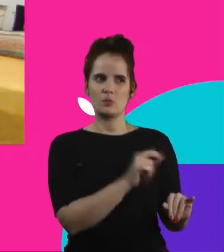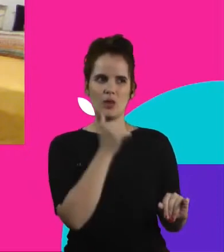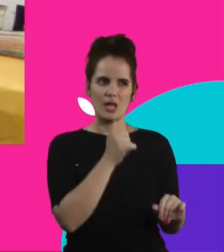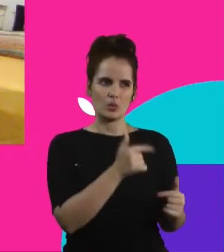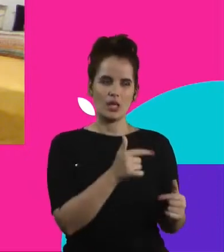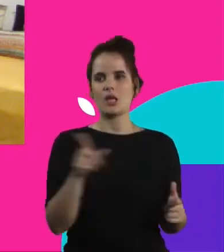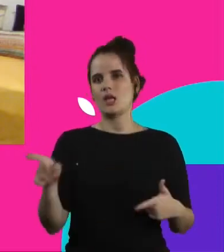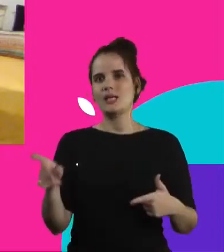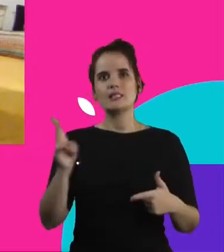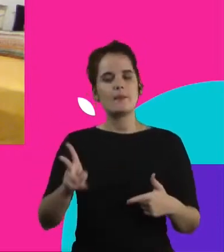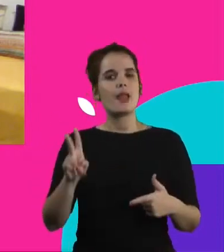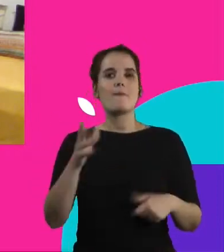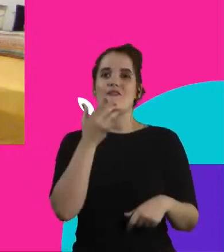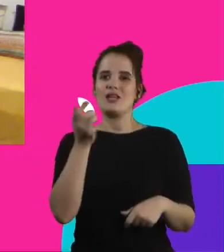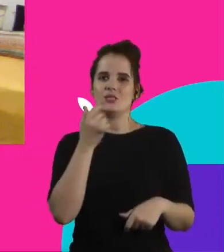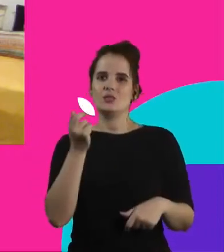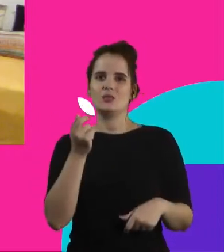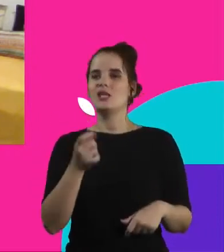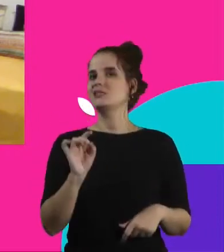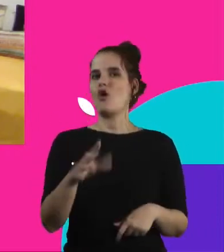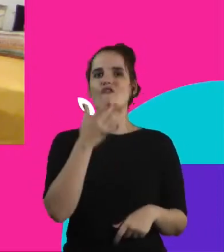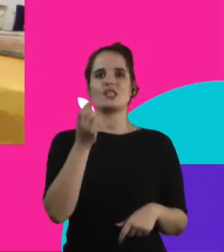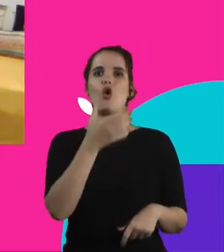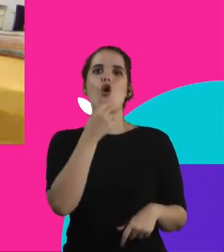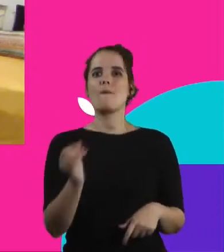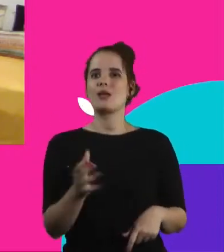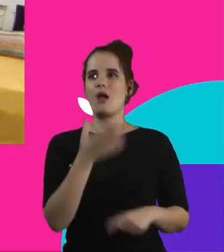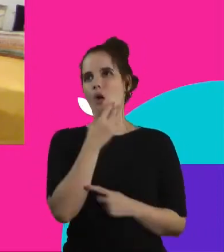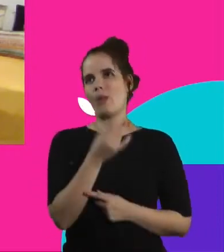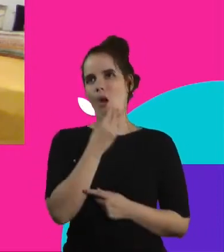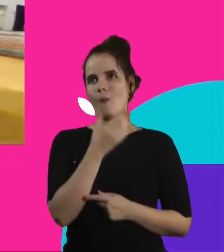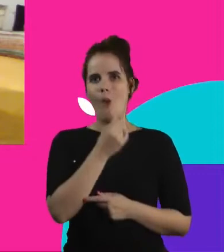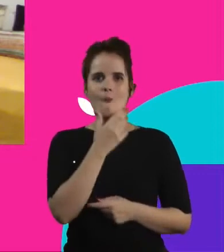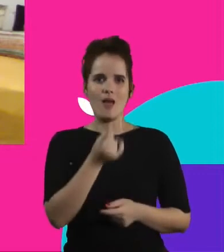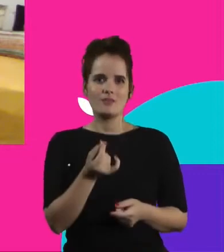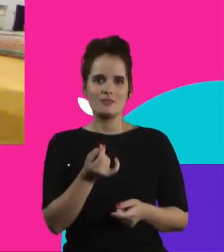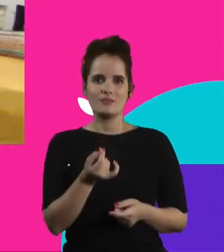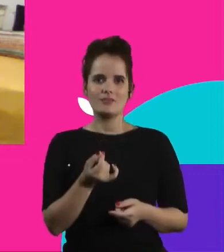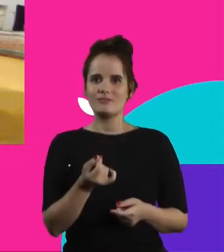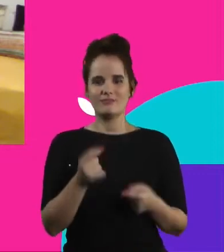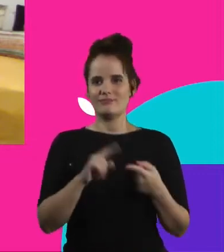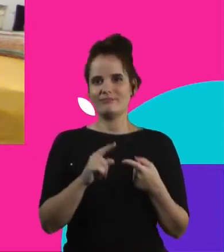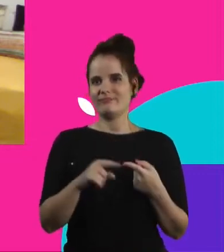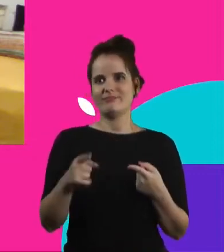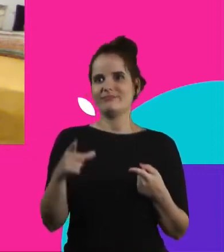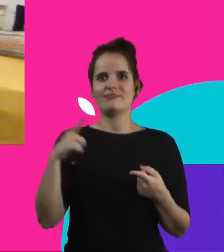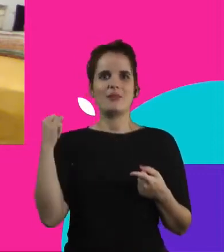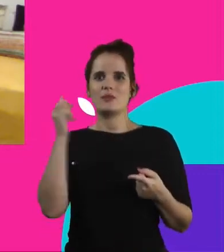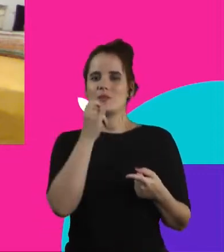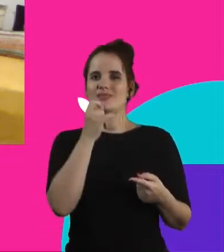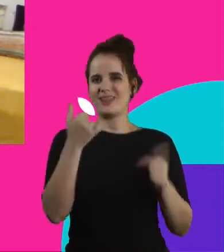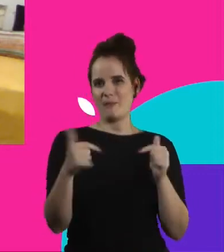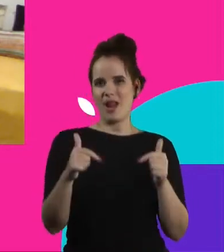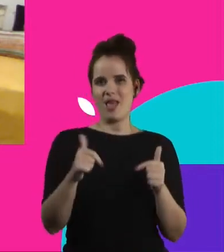eu sempre faço esse exercício, é muito fácil para a gente citar um homem. Vem na nossa mente com muita facilidade. Vem o Mark Zuckerberg, que é o mais recente, vem o Steve Jobs, vem o